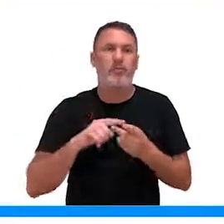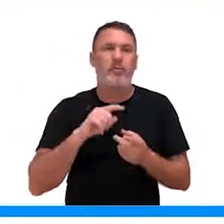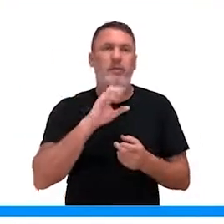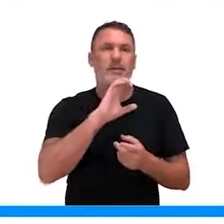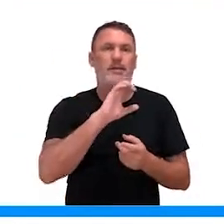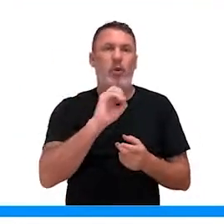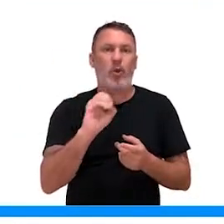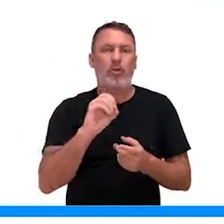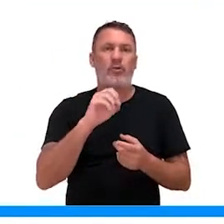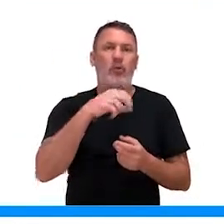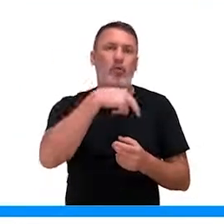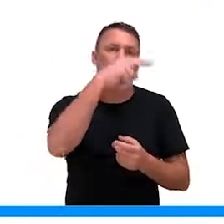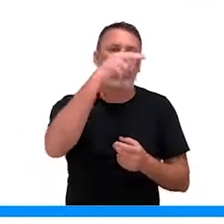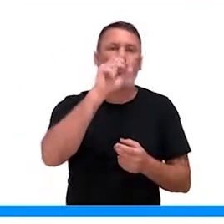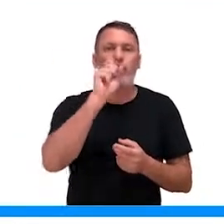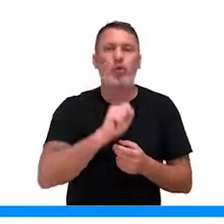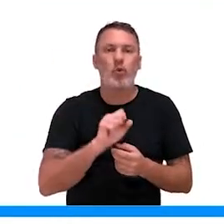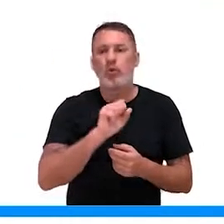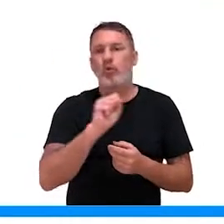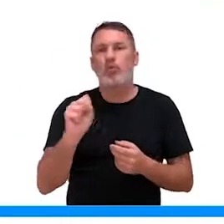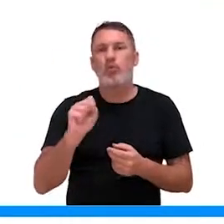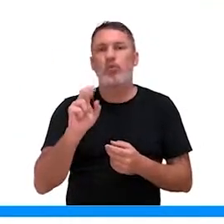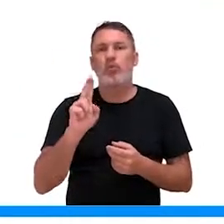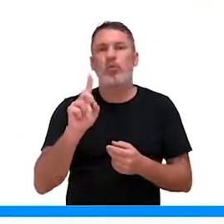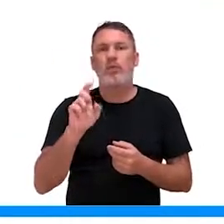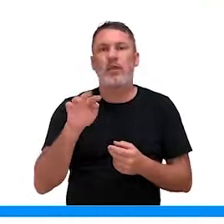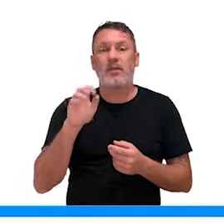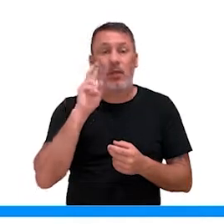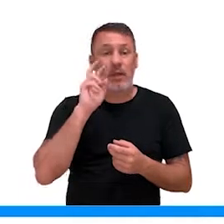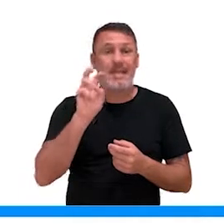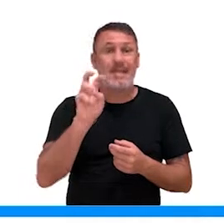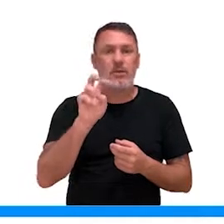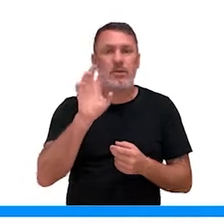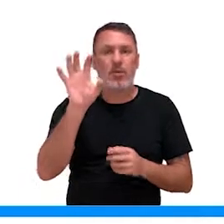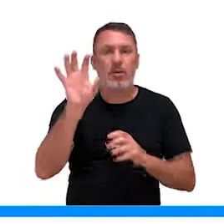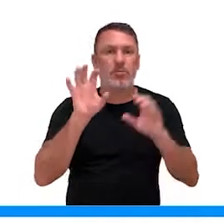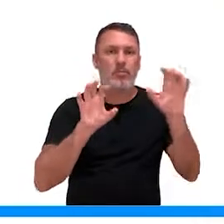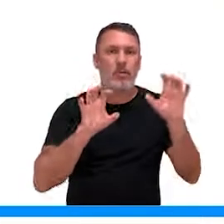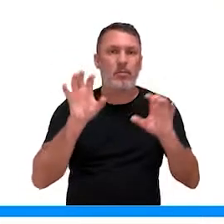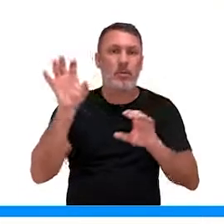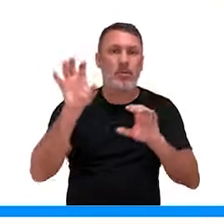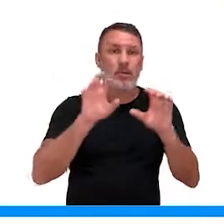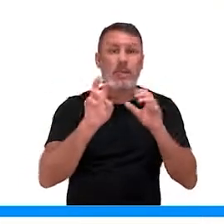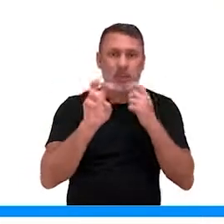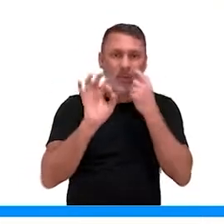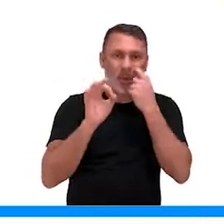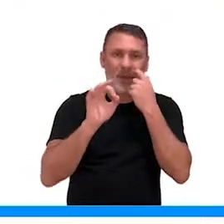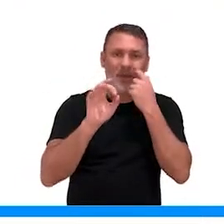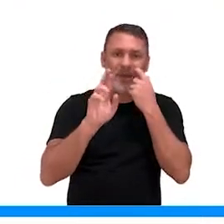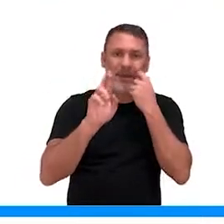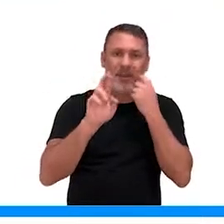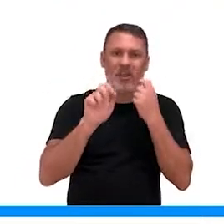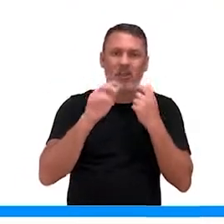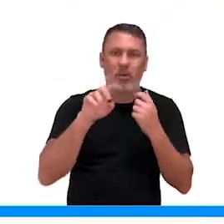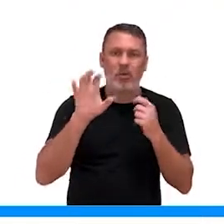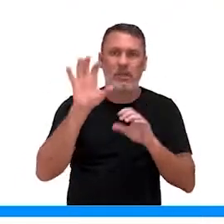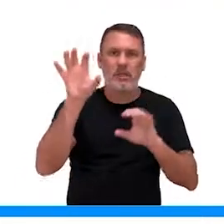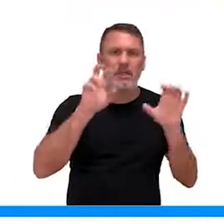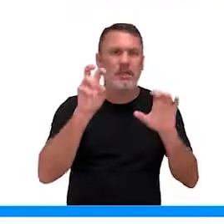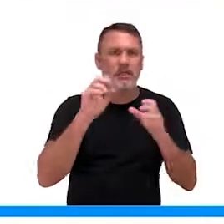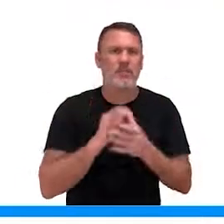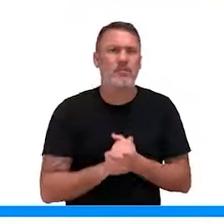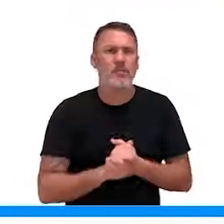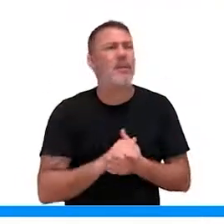Centro-Oeste, Sudeste e Sul. 5 macro-regiões. Professor, qual o critério que está